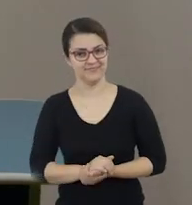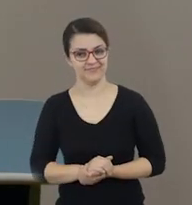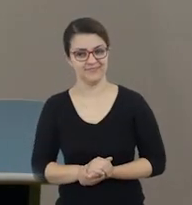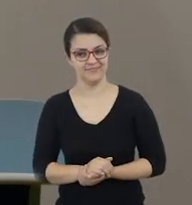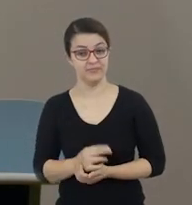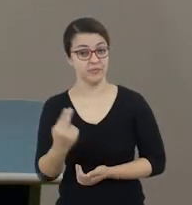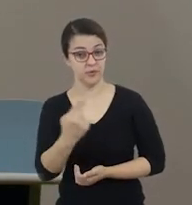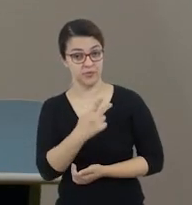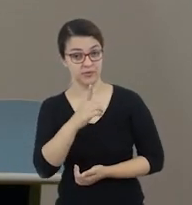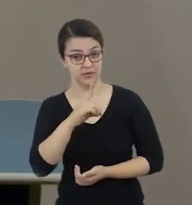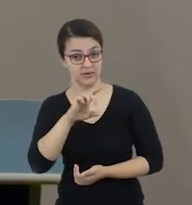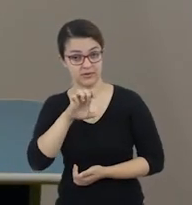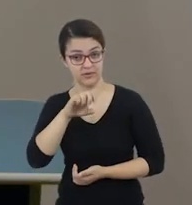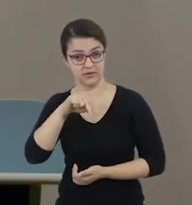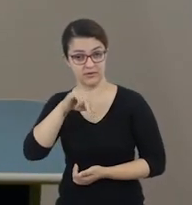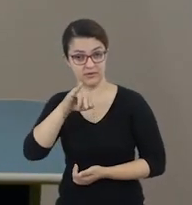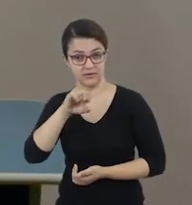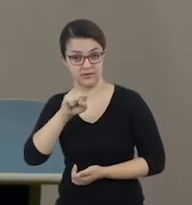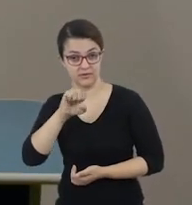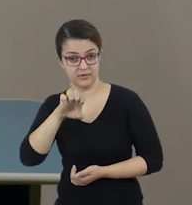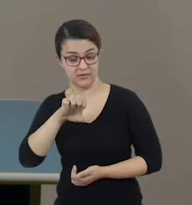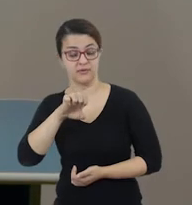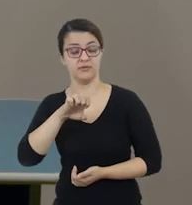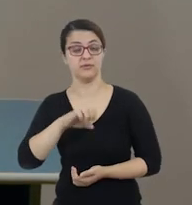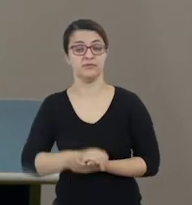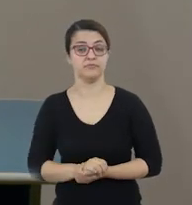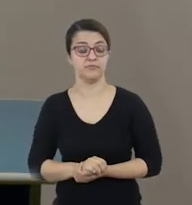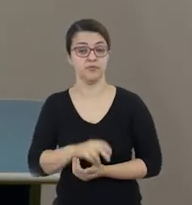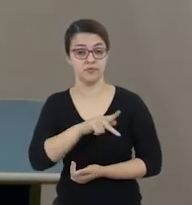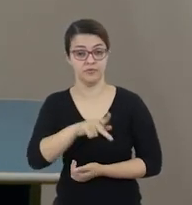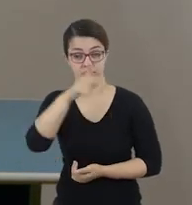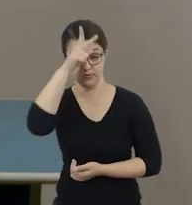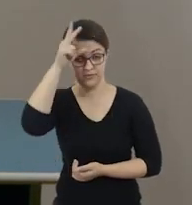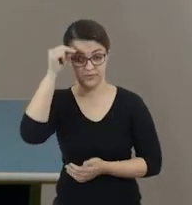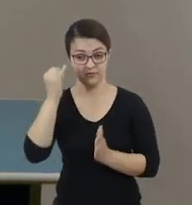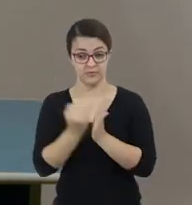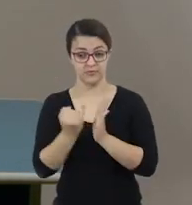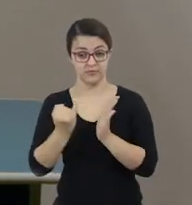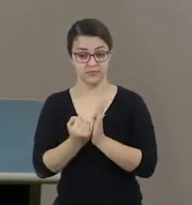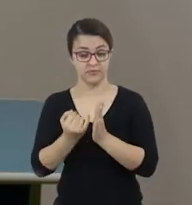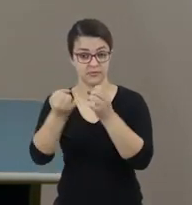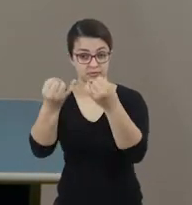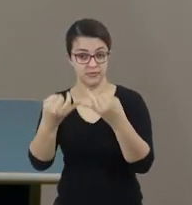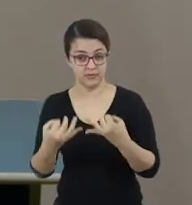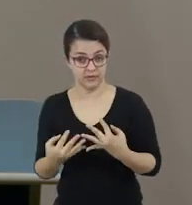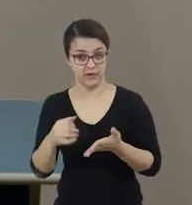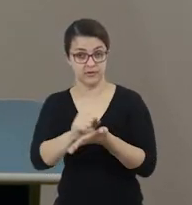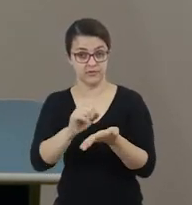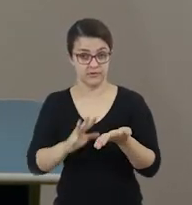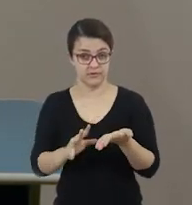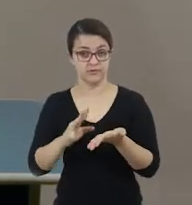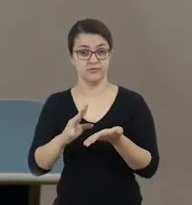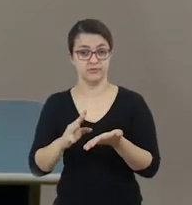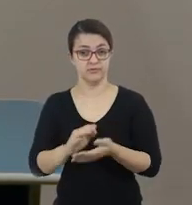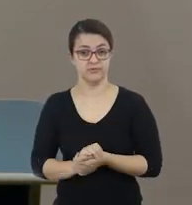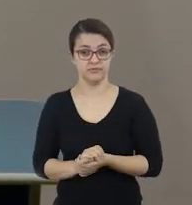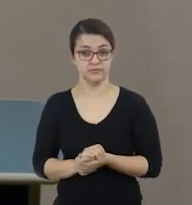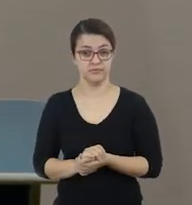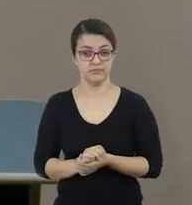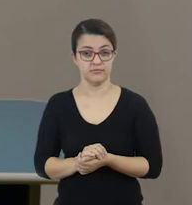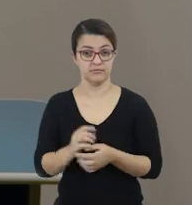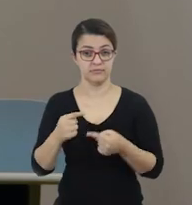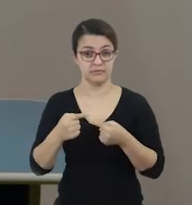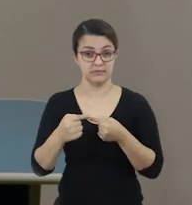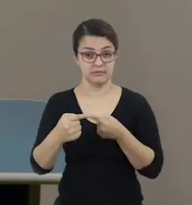Olá, meu nome é Helenice, sou professora da Rede Municipal de Itapevi e vim aqui essa semana para explicar um pouquinho das atividades da